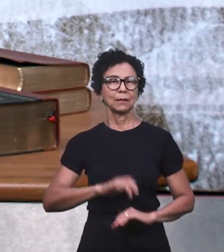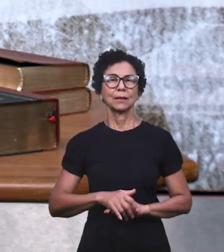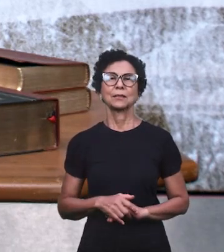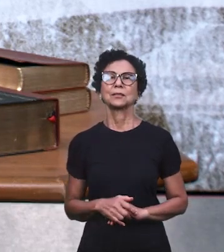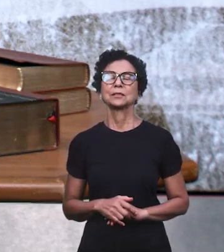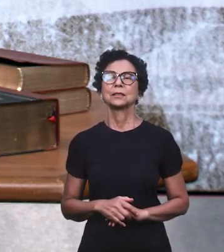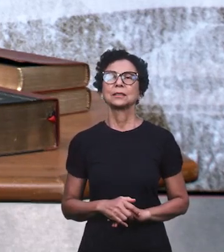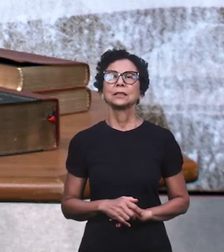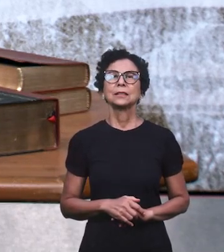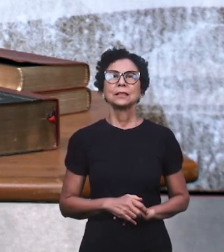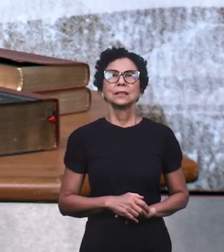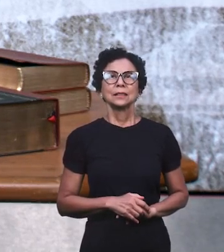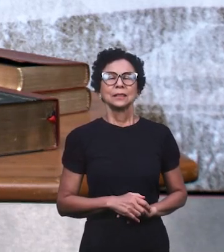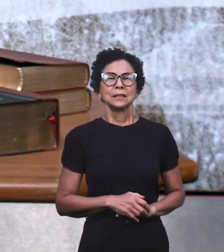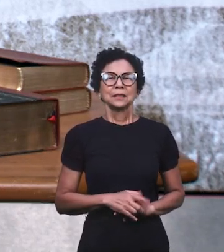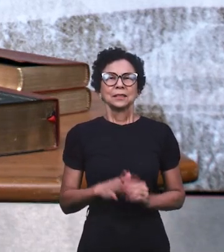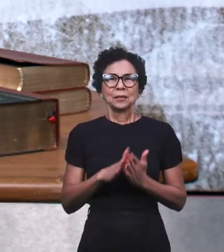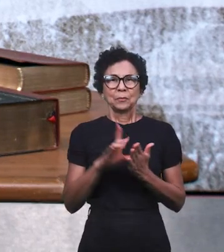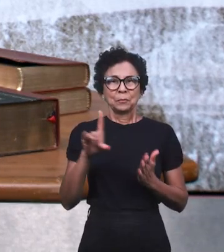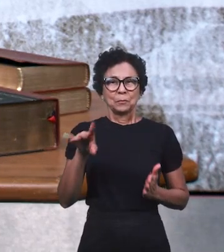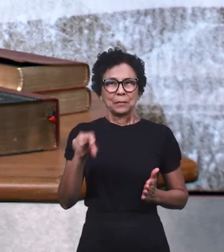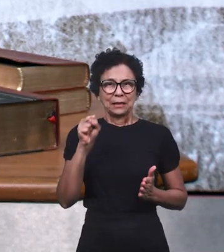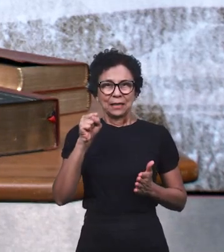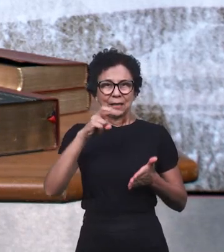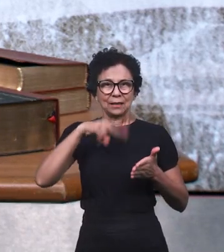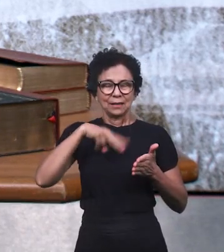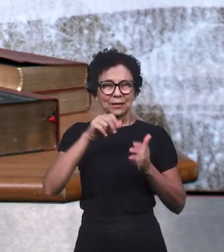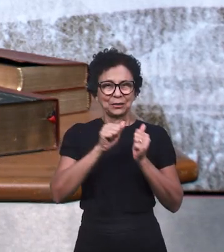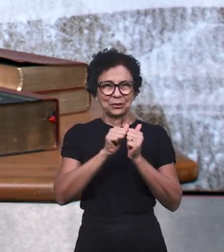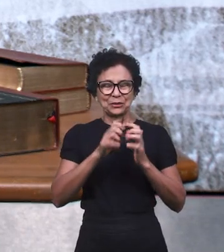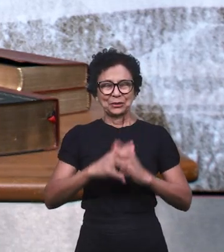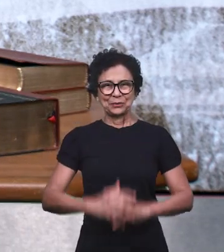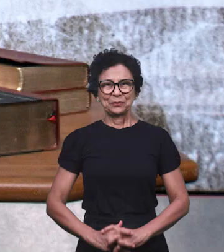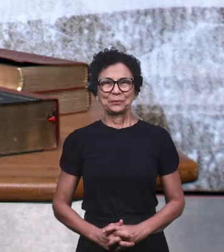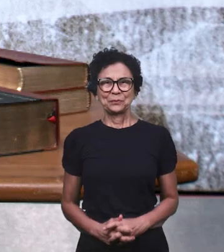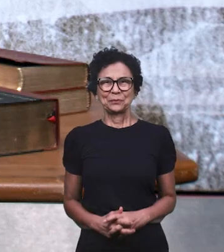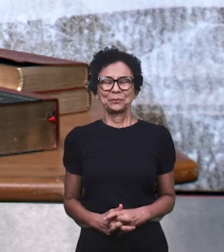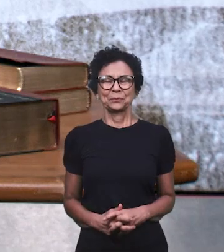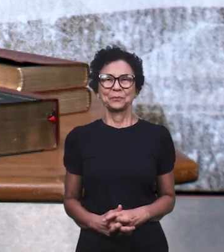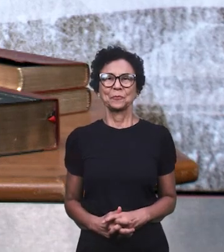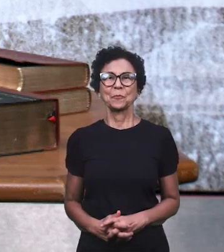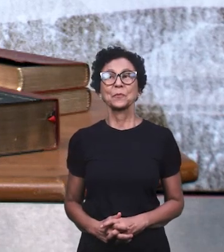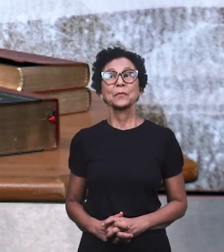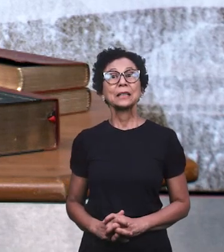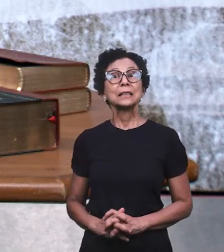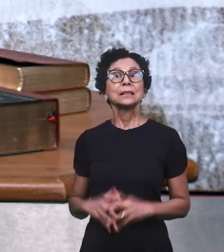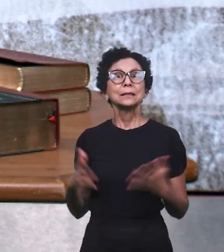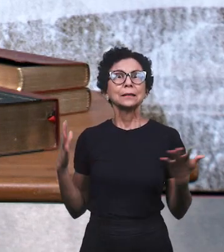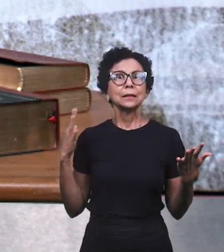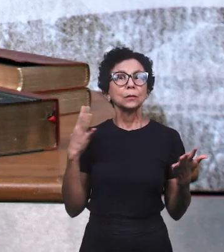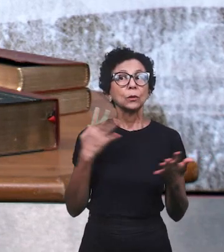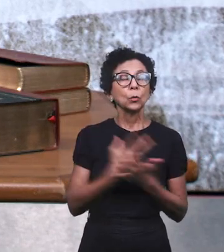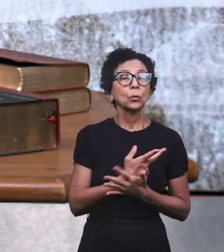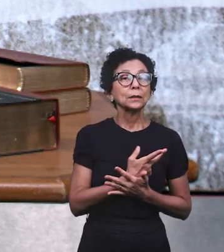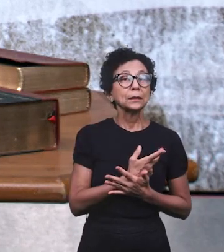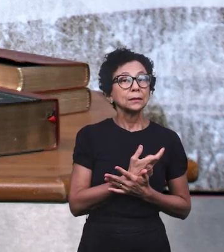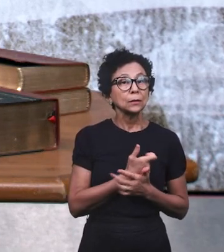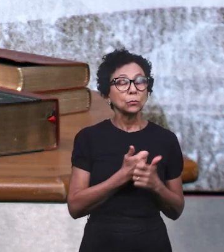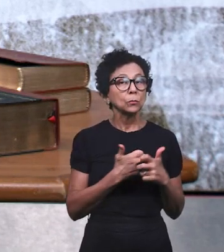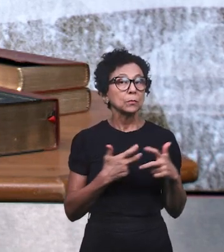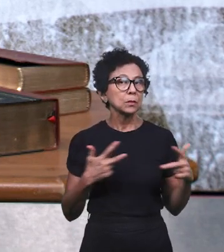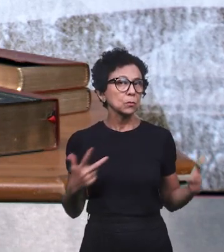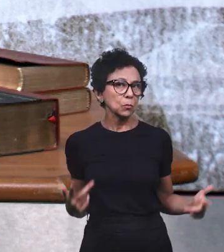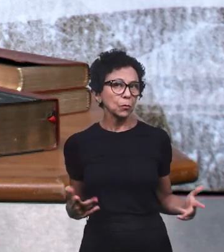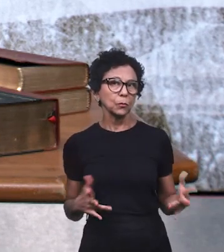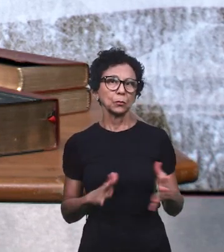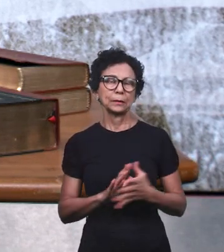todos pegar as nossas Bíblias, vamos ler juntos a palavra de Deus. E aconteceu depois destas coisas